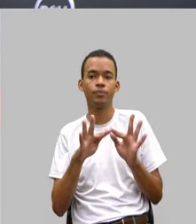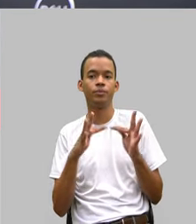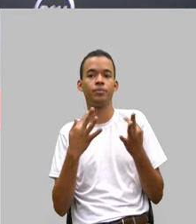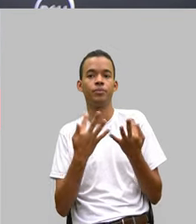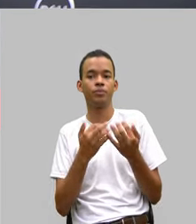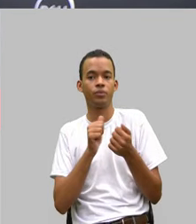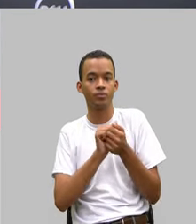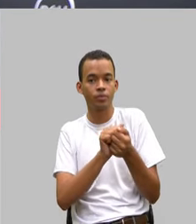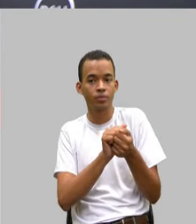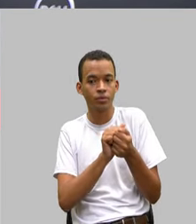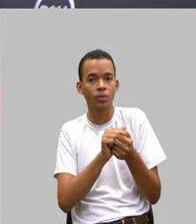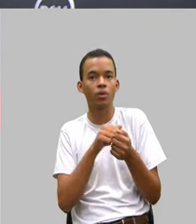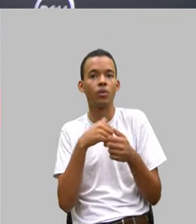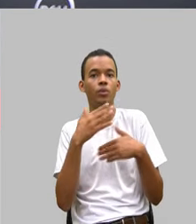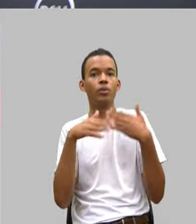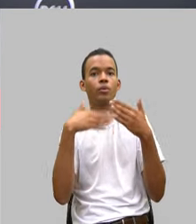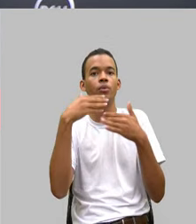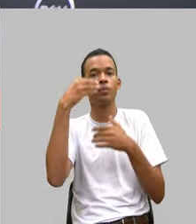evolução